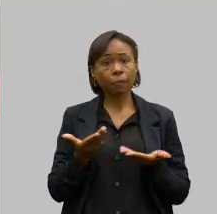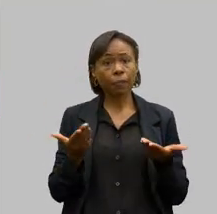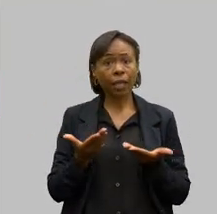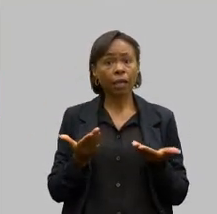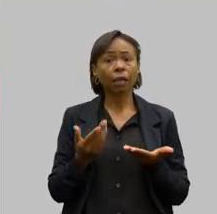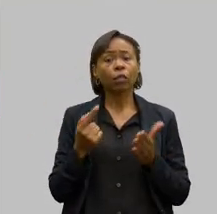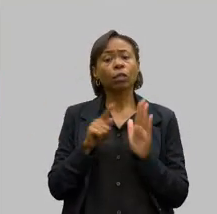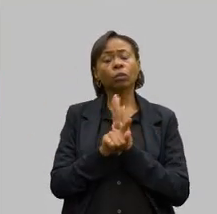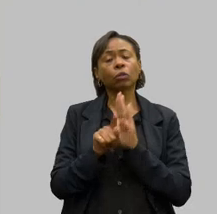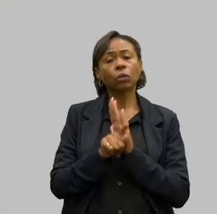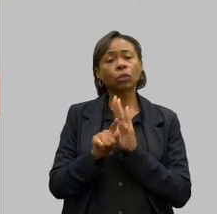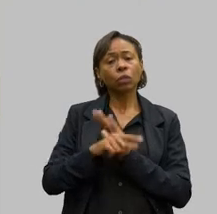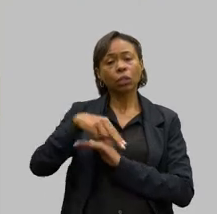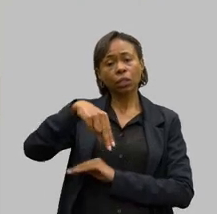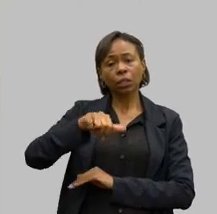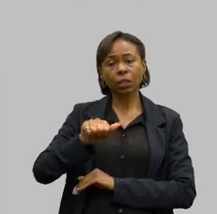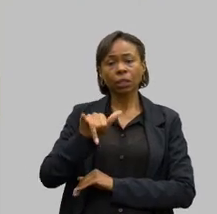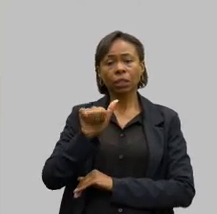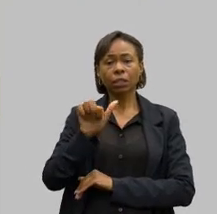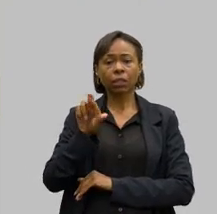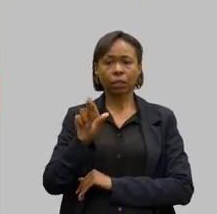questionamentos, deputada Nayara Rocha.